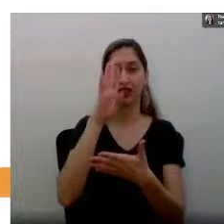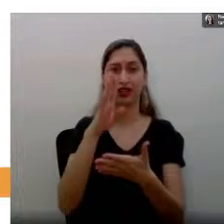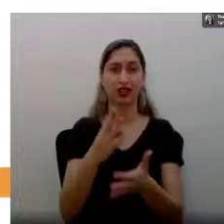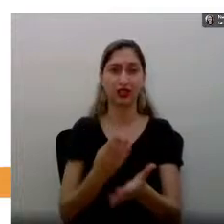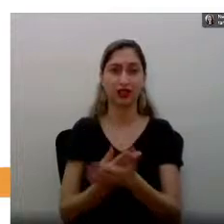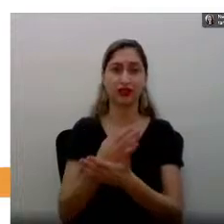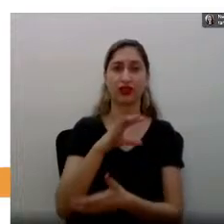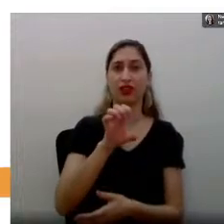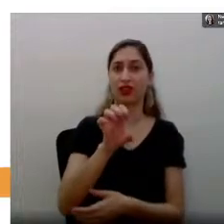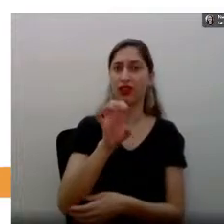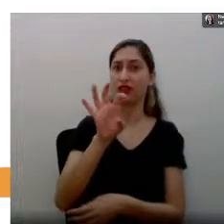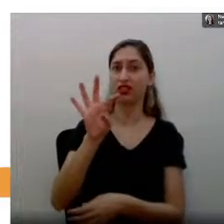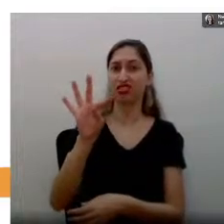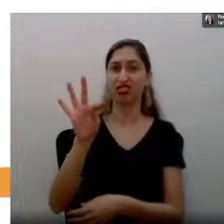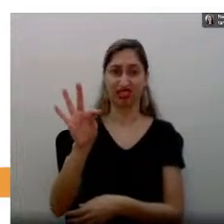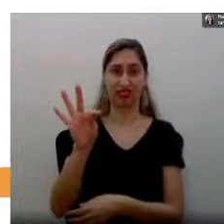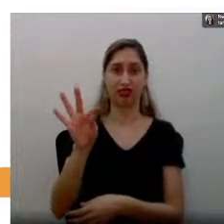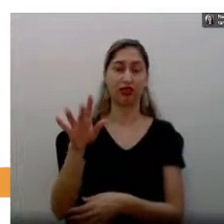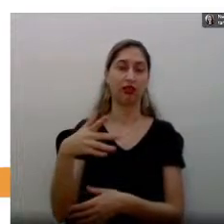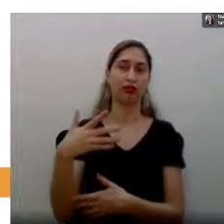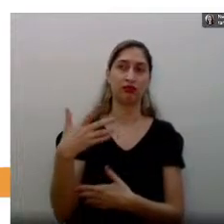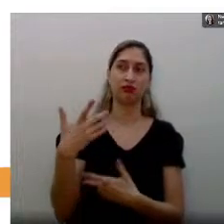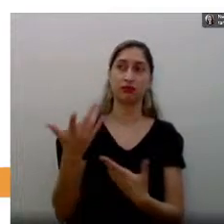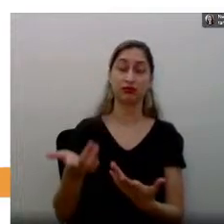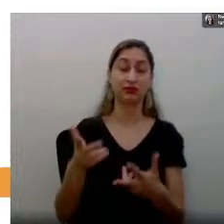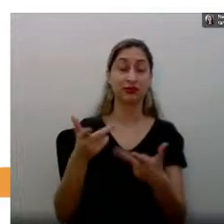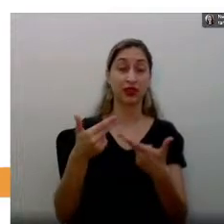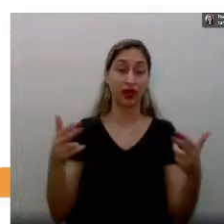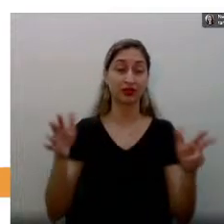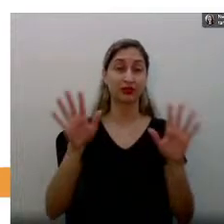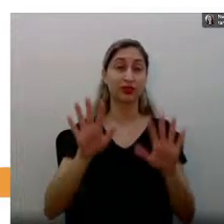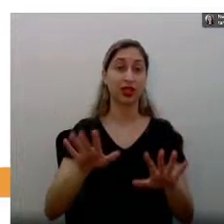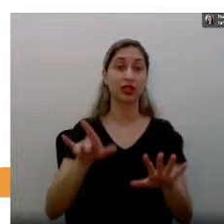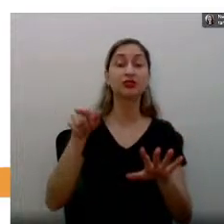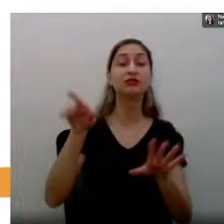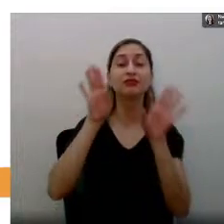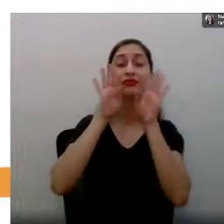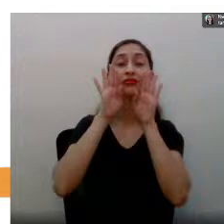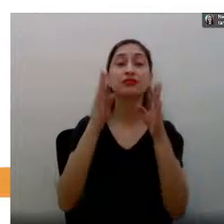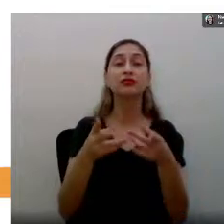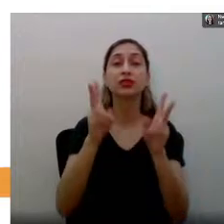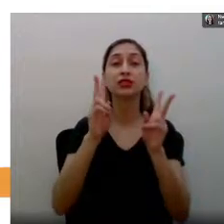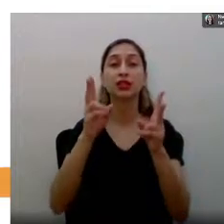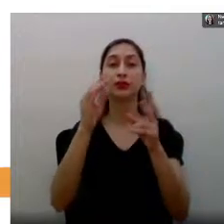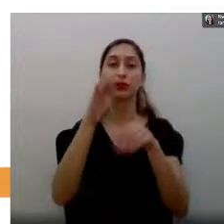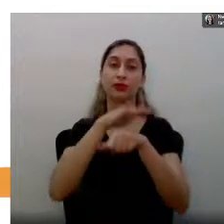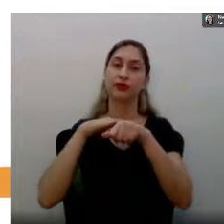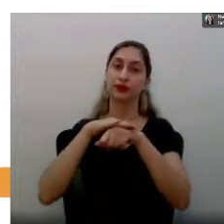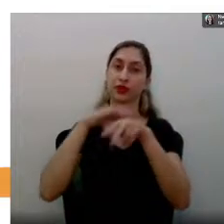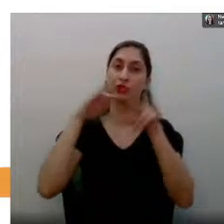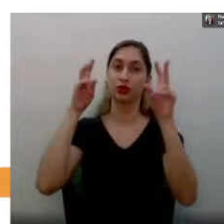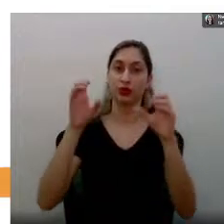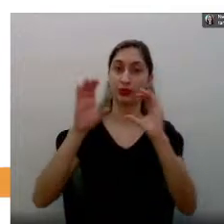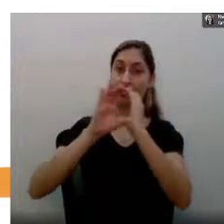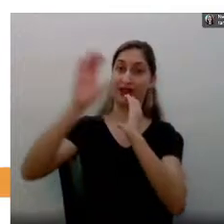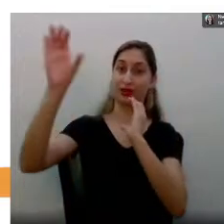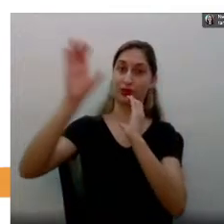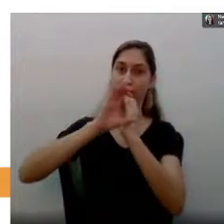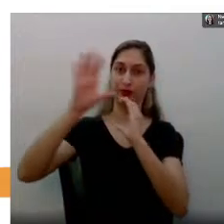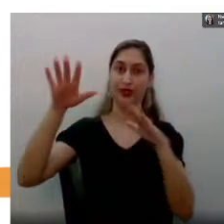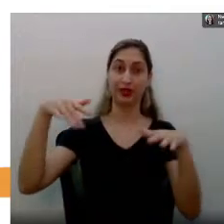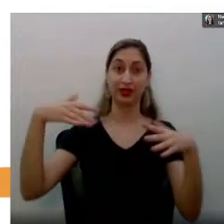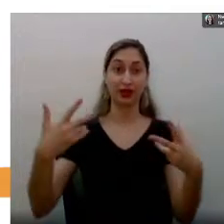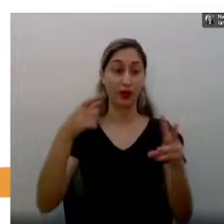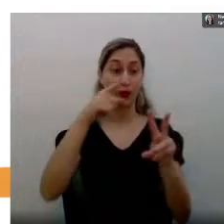mas o foco dele era sempre falar de assuntos relacionados à astronomia né então isso é aproximou o casal